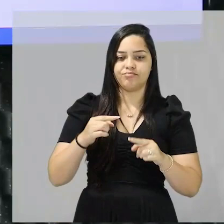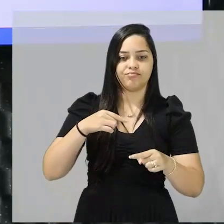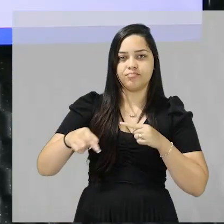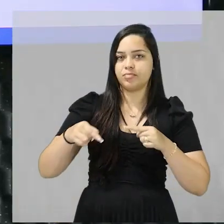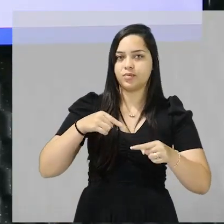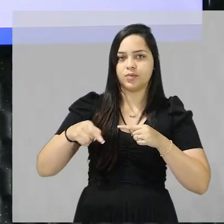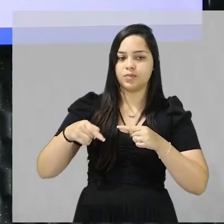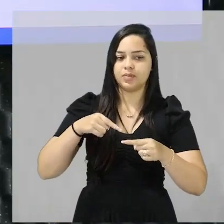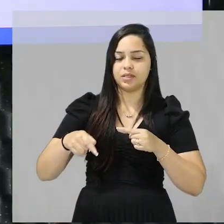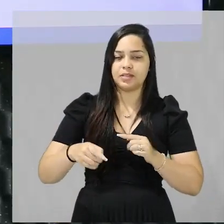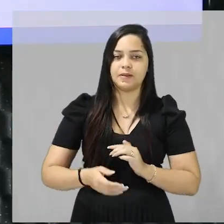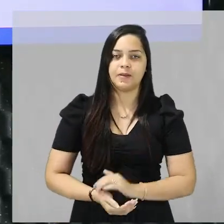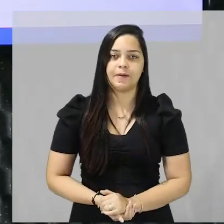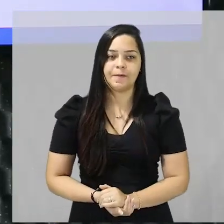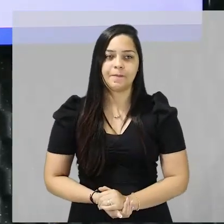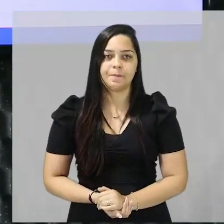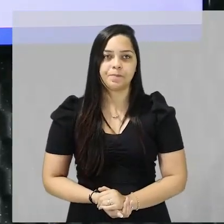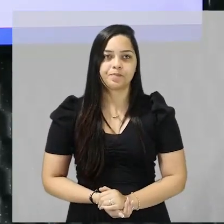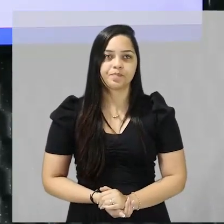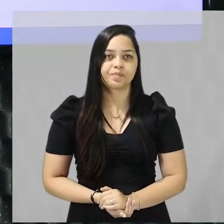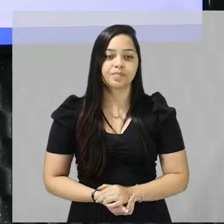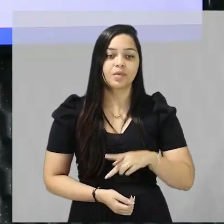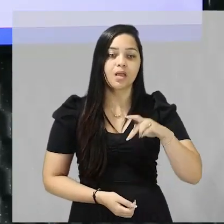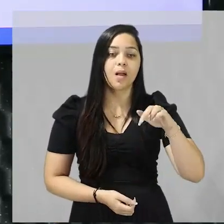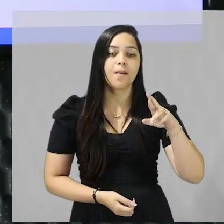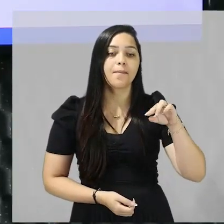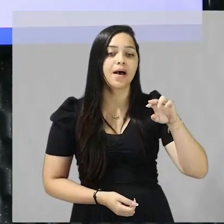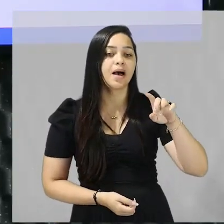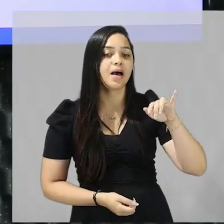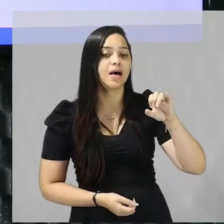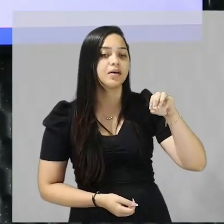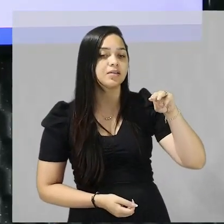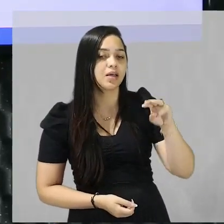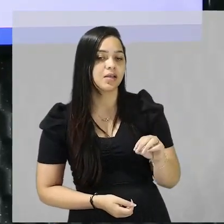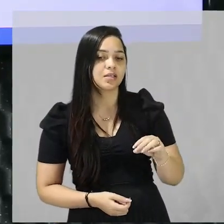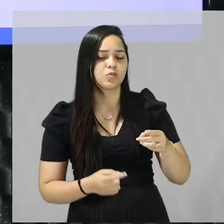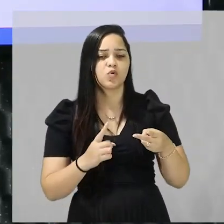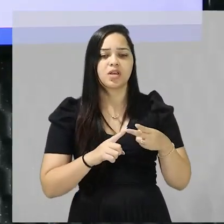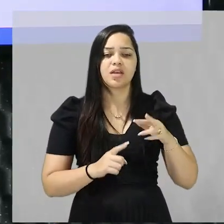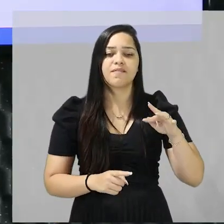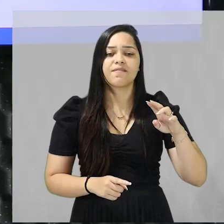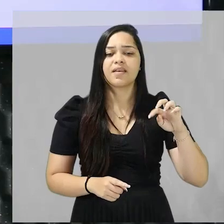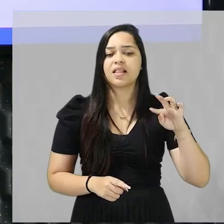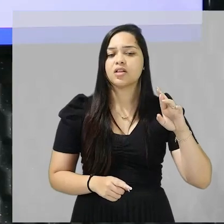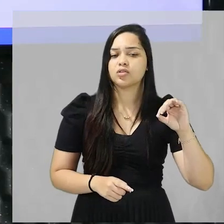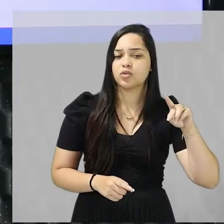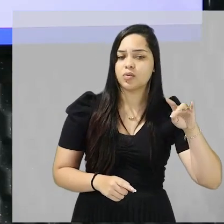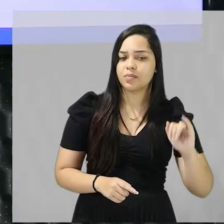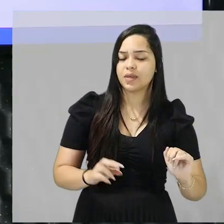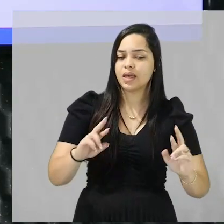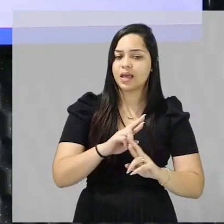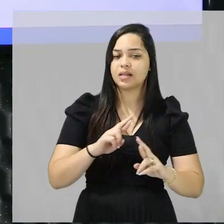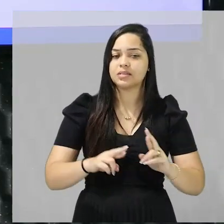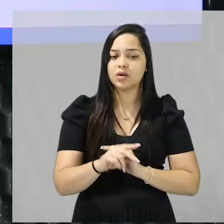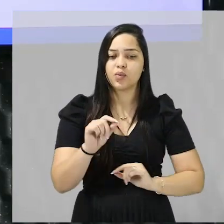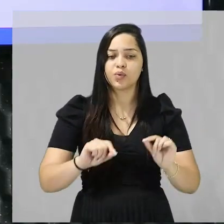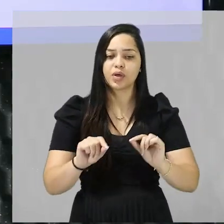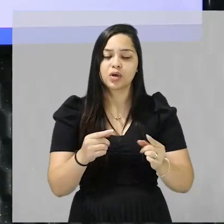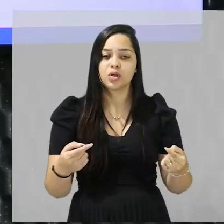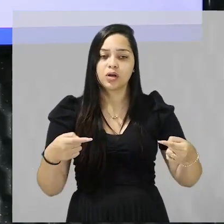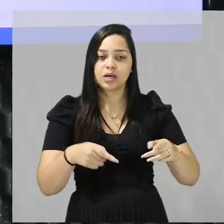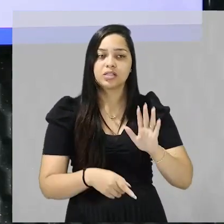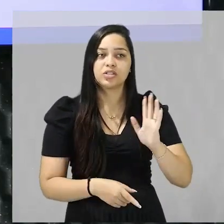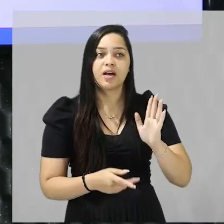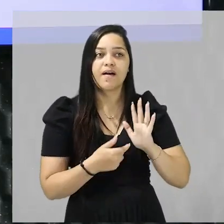filantropia, ok? Paternalismo, filantropia seria algo colocado ali